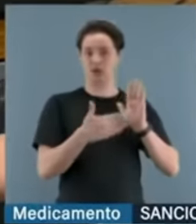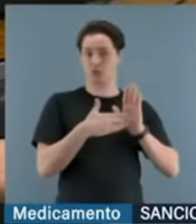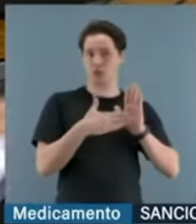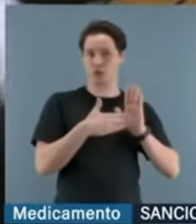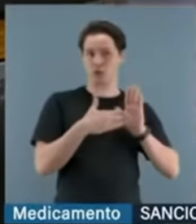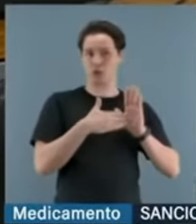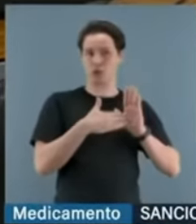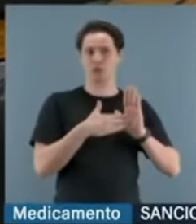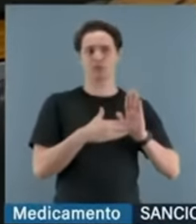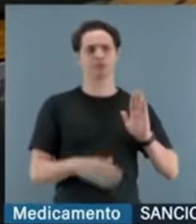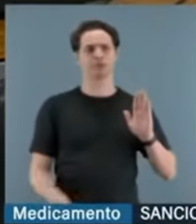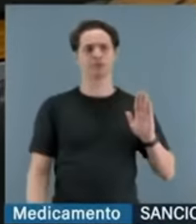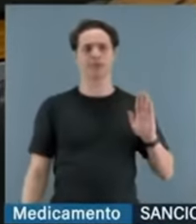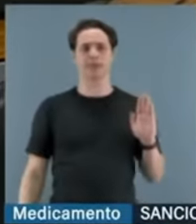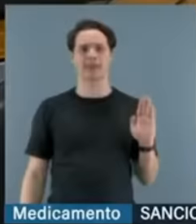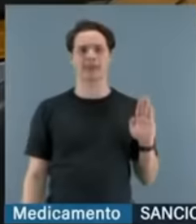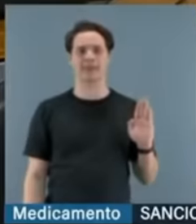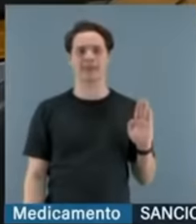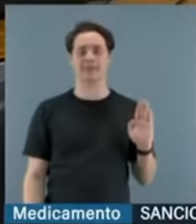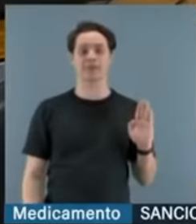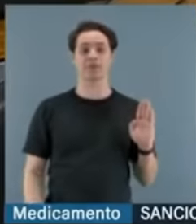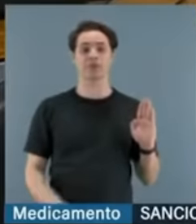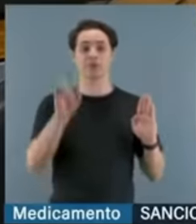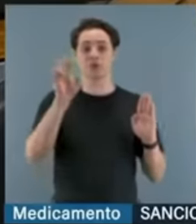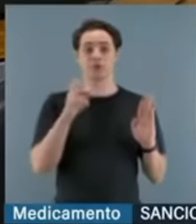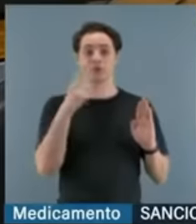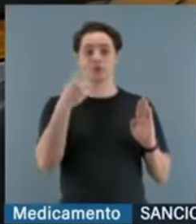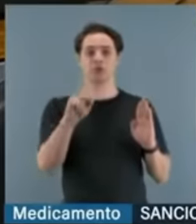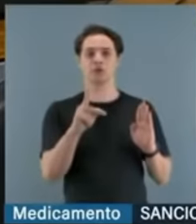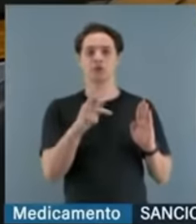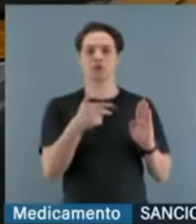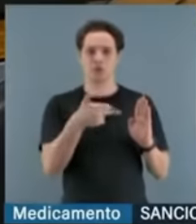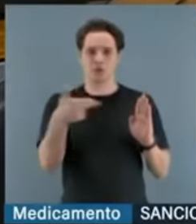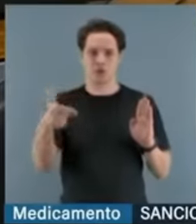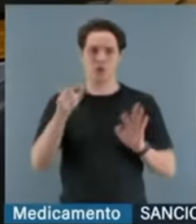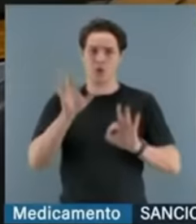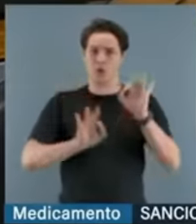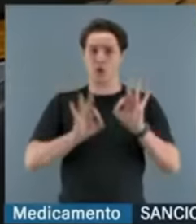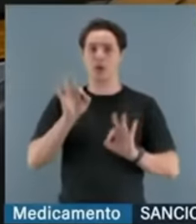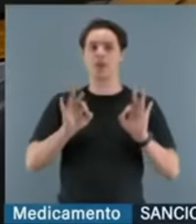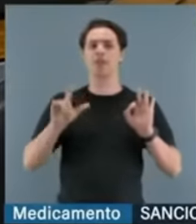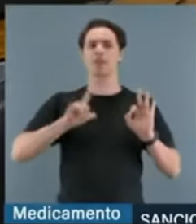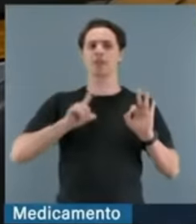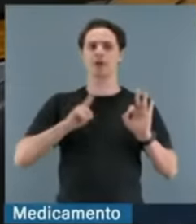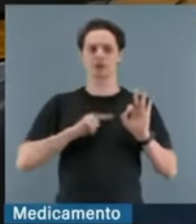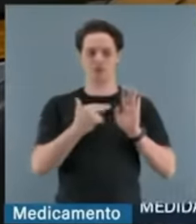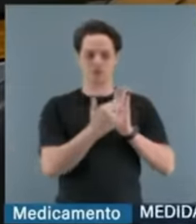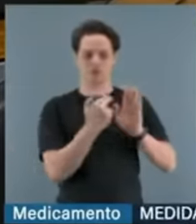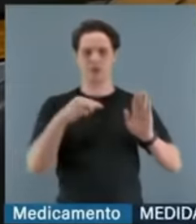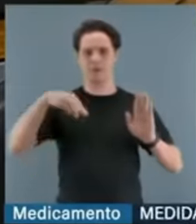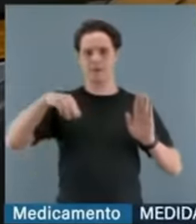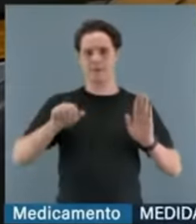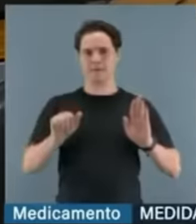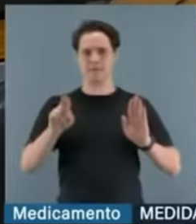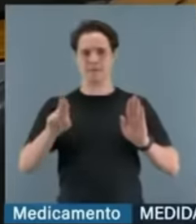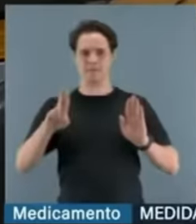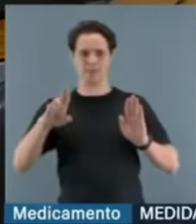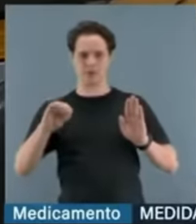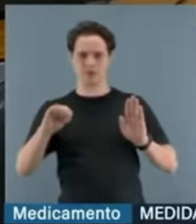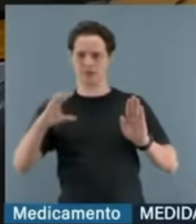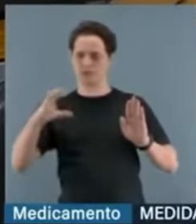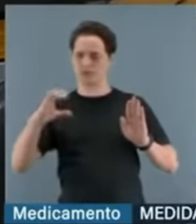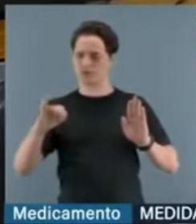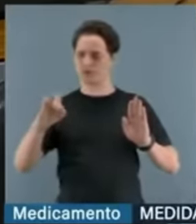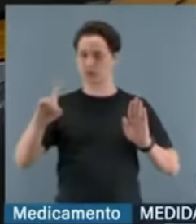que veio sobre as suas movimentações financeiras. Nós temos aqui o nome de Mauro César Lorena Cid.